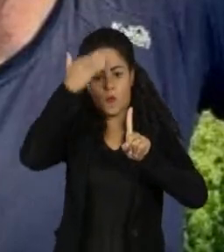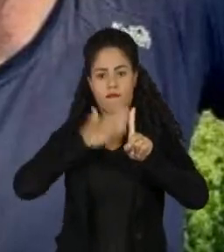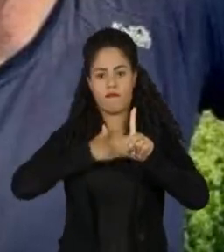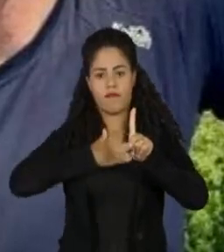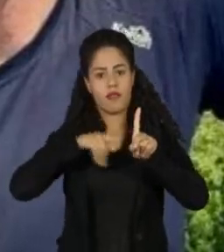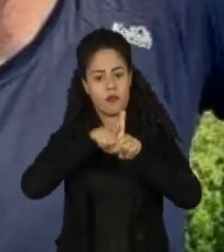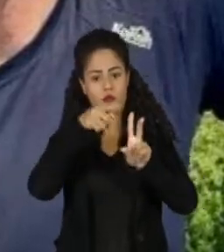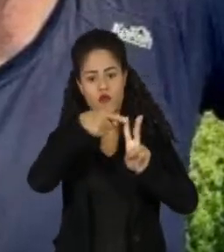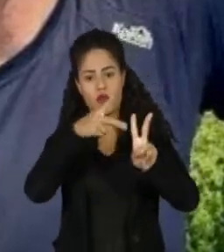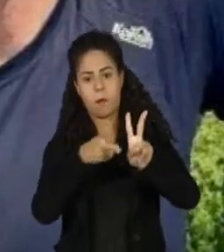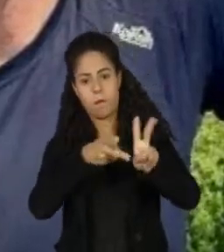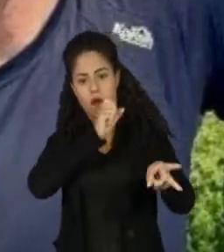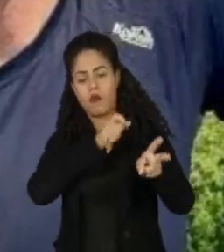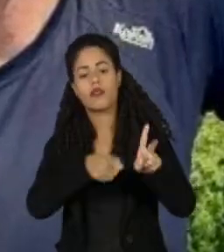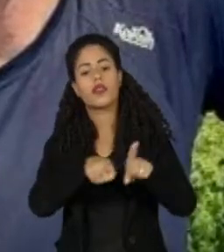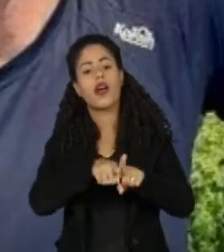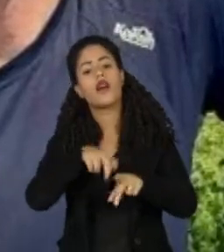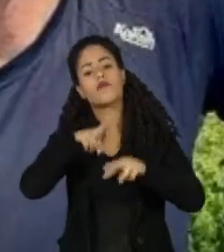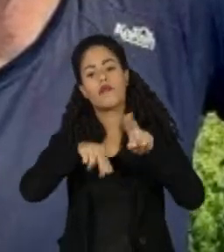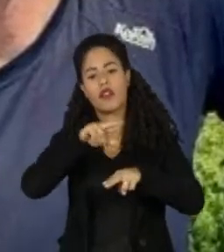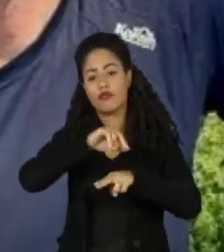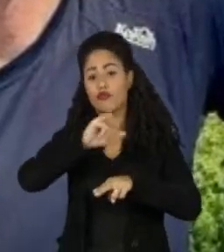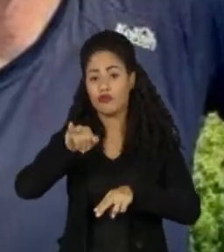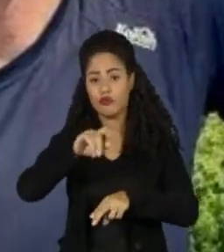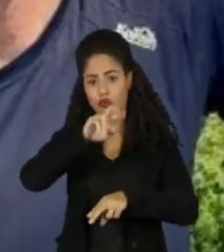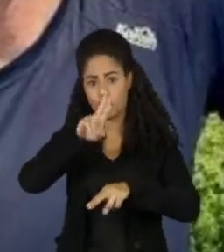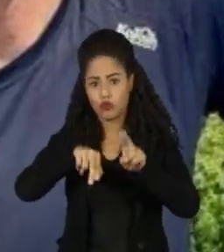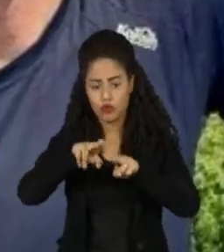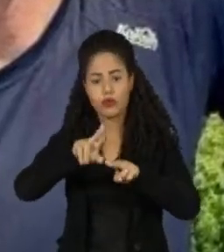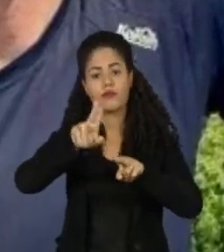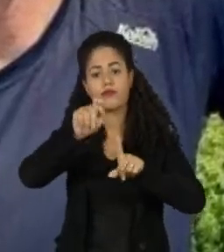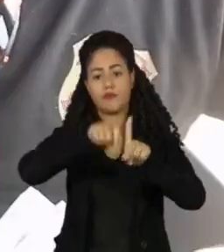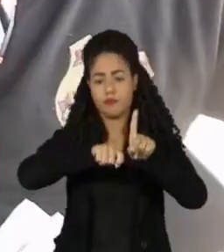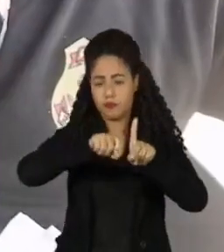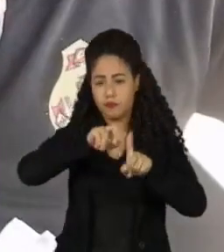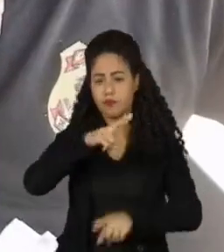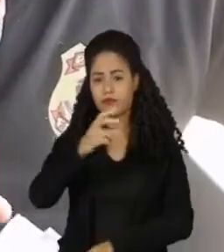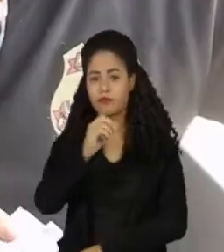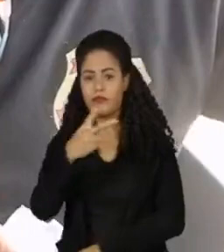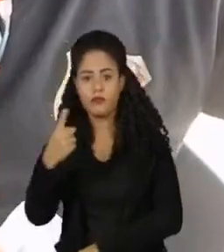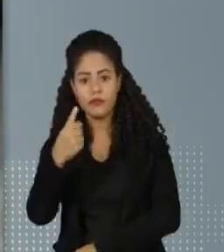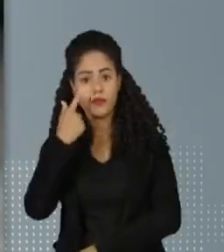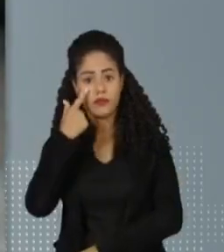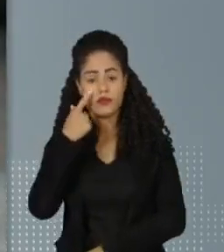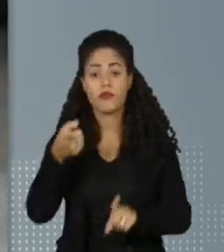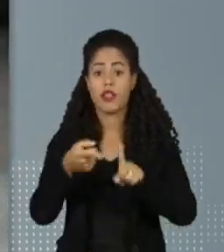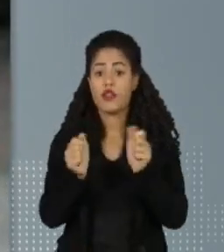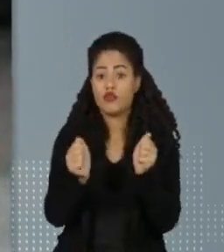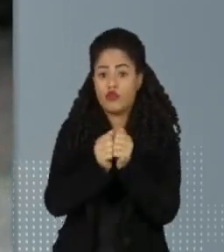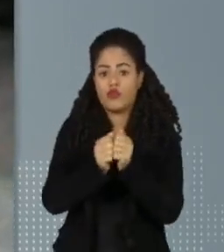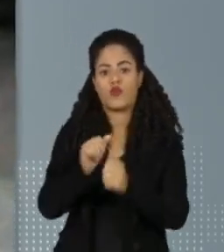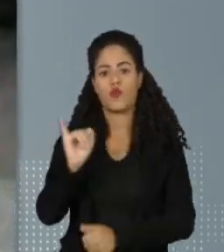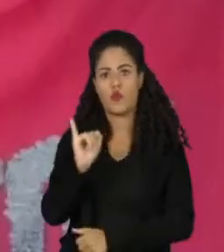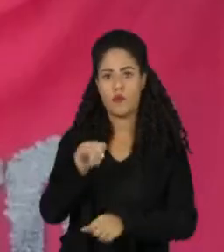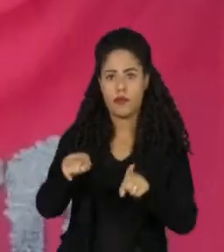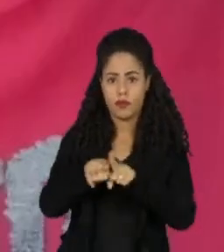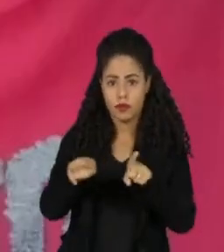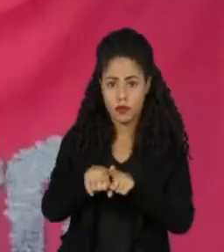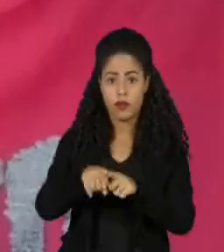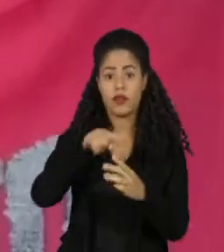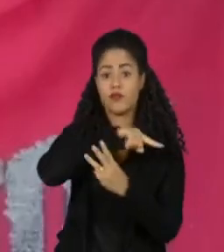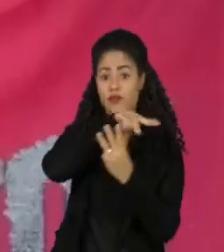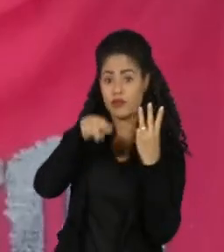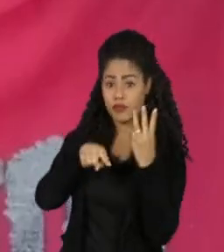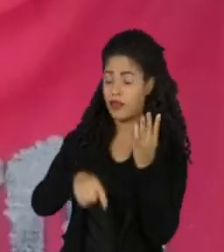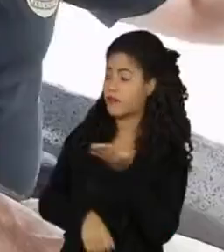e do jornalista, em junho de 2022. Segundo o Ministério Público, Pelado, o irmão dele, Ozenei Oliveira, e Jefferson